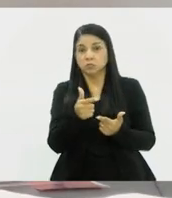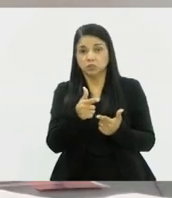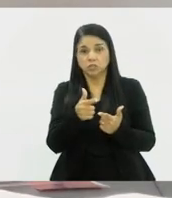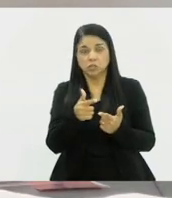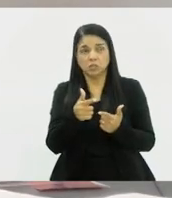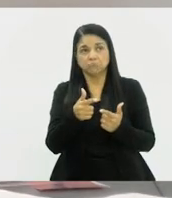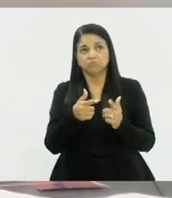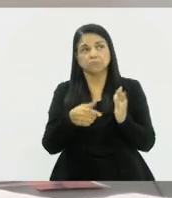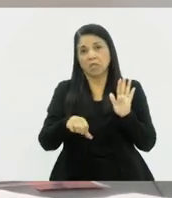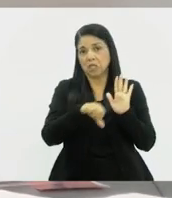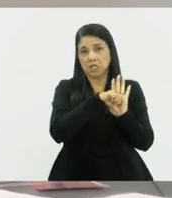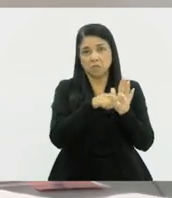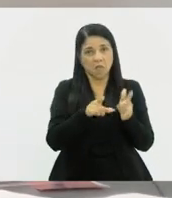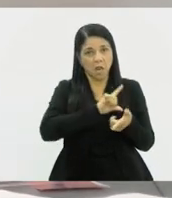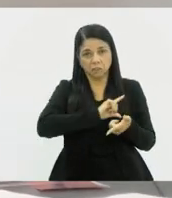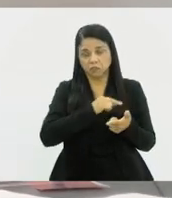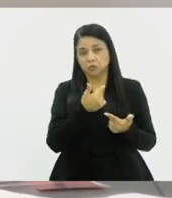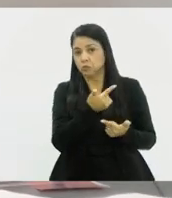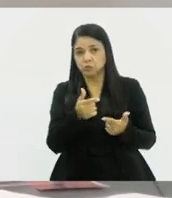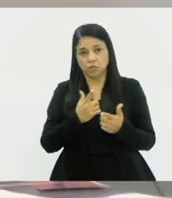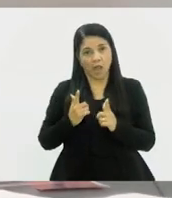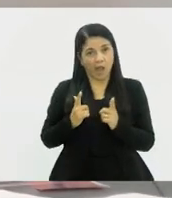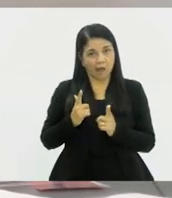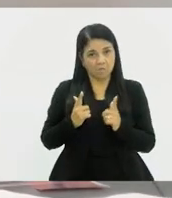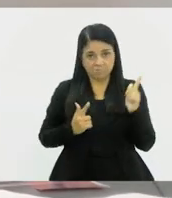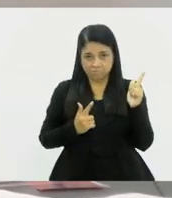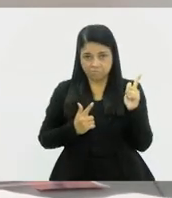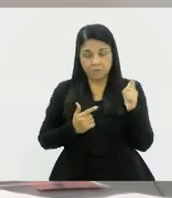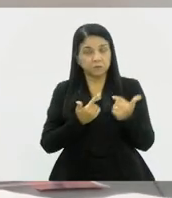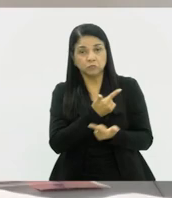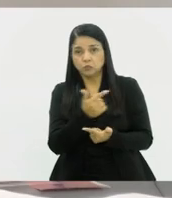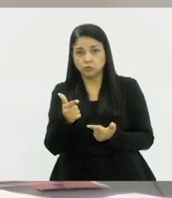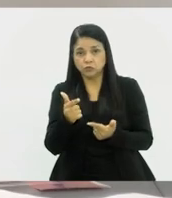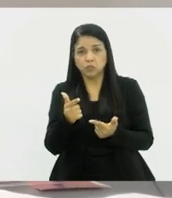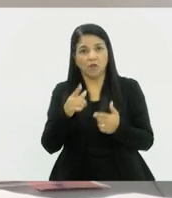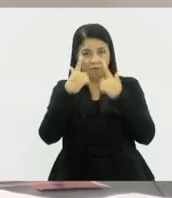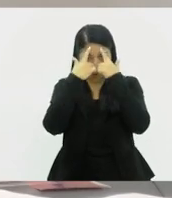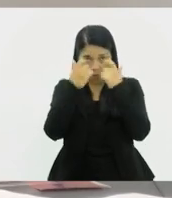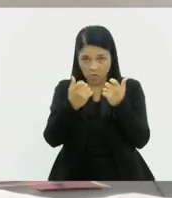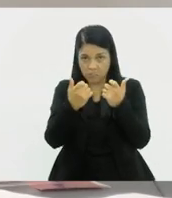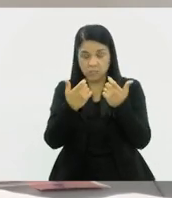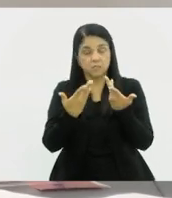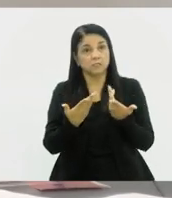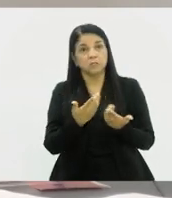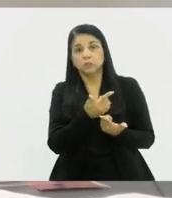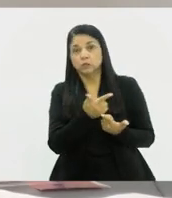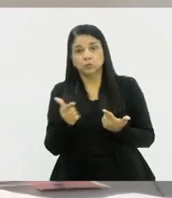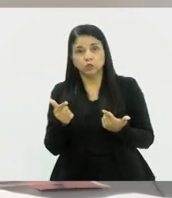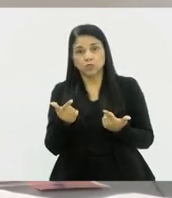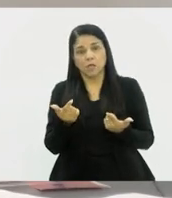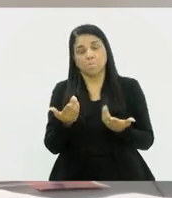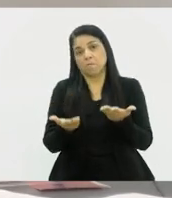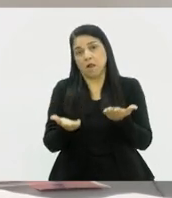tinham arma não tinham violência não tinham balança não tinham lista de